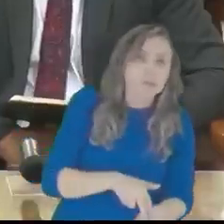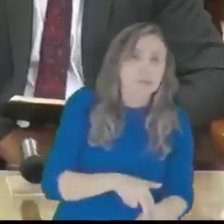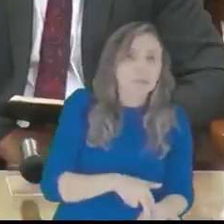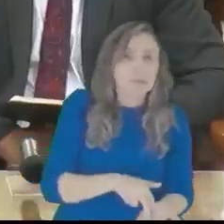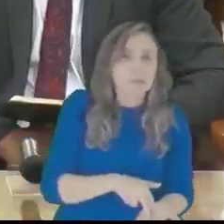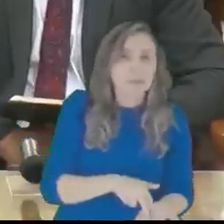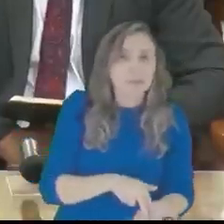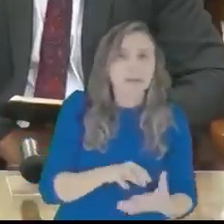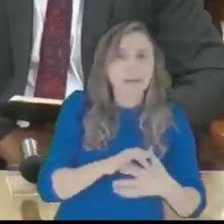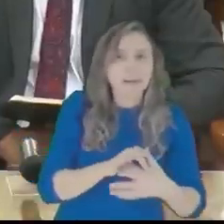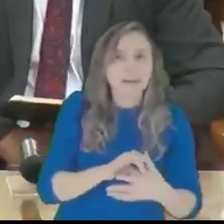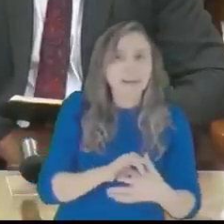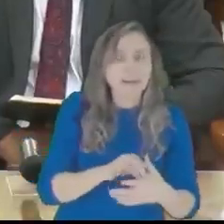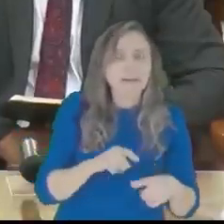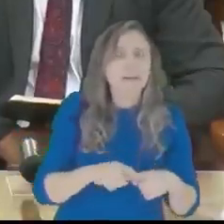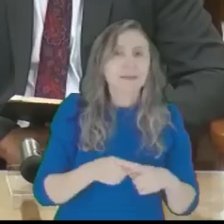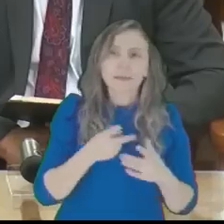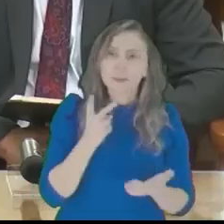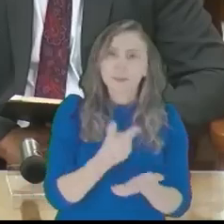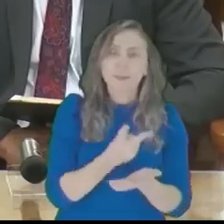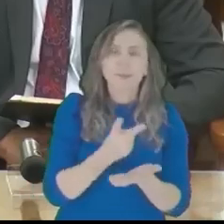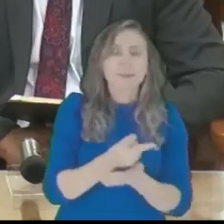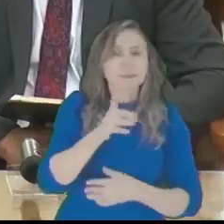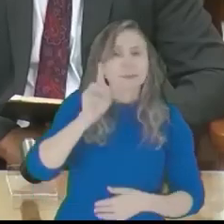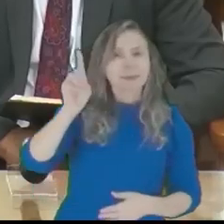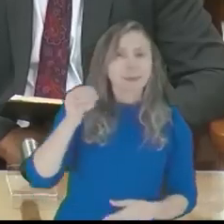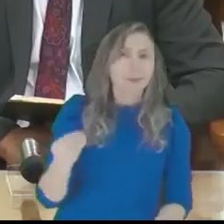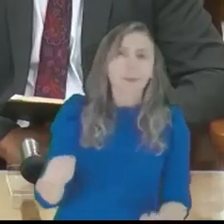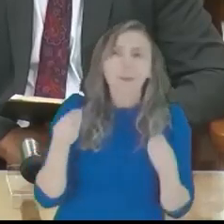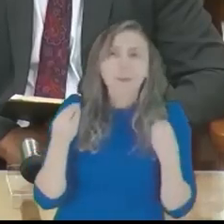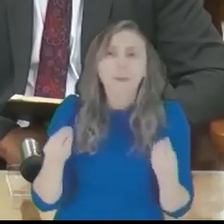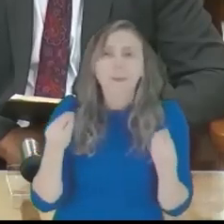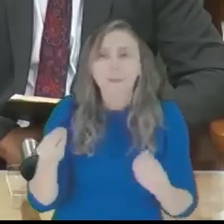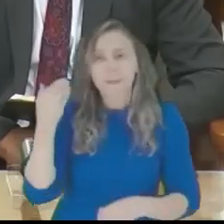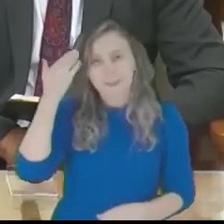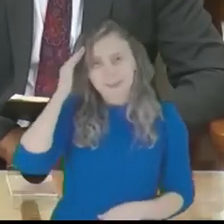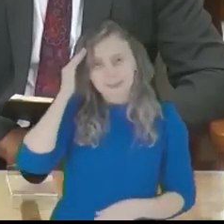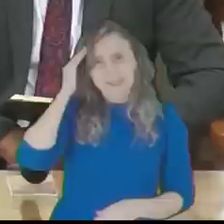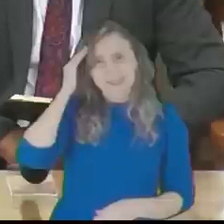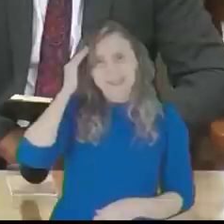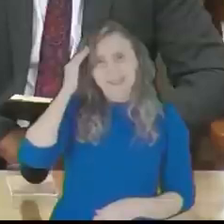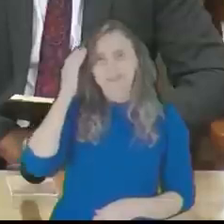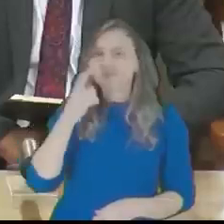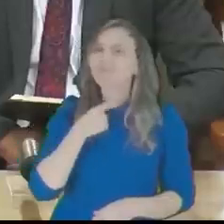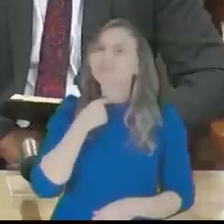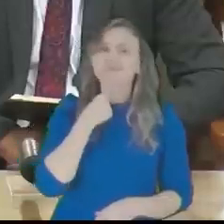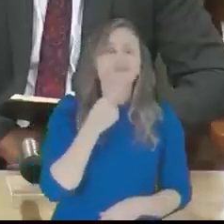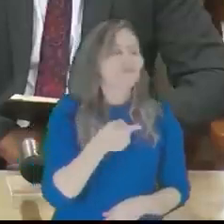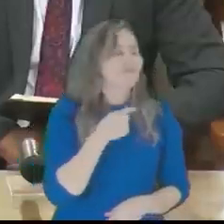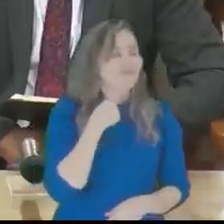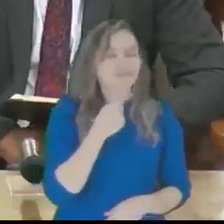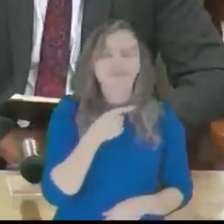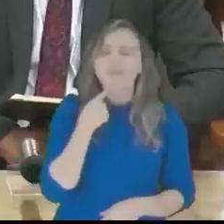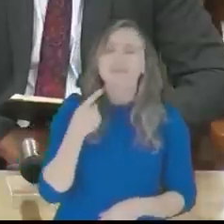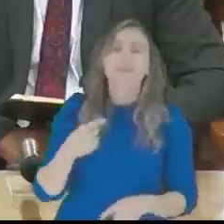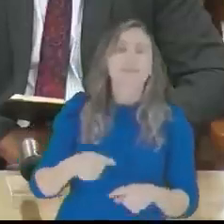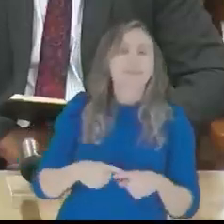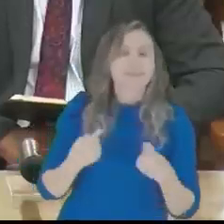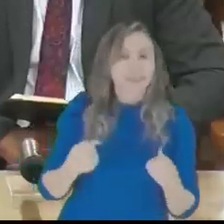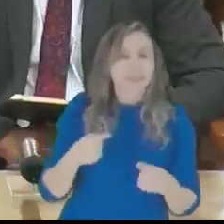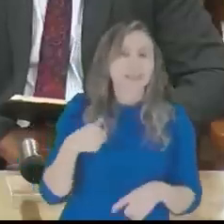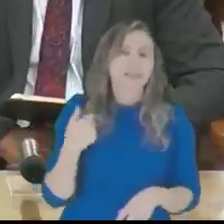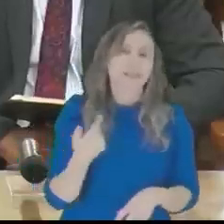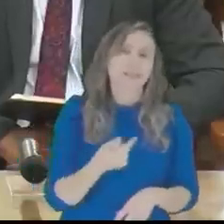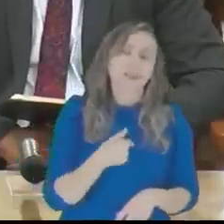ser Deus. Como é que pode entender uma coisa dessa? Nós não entendemos, mas nós curvamos a